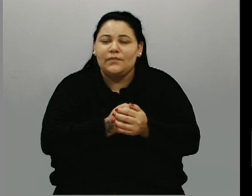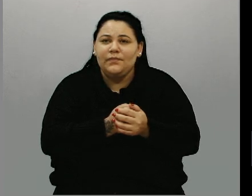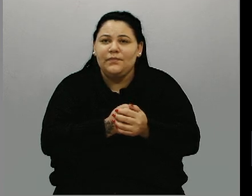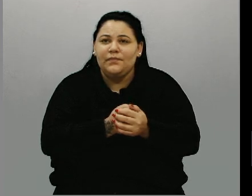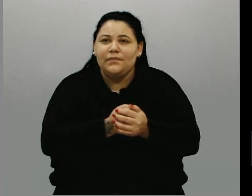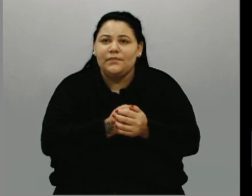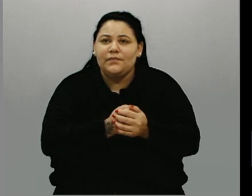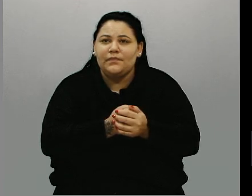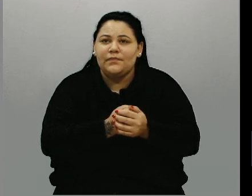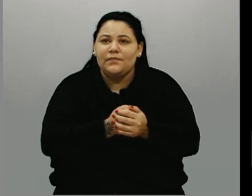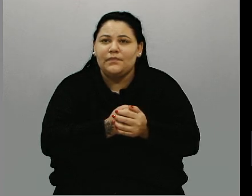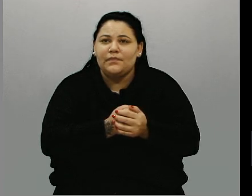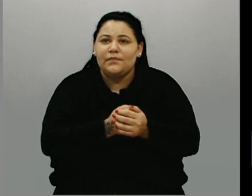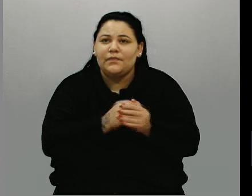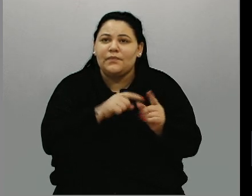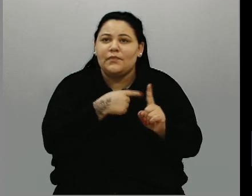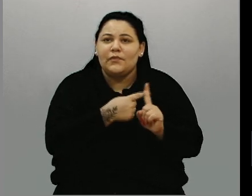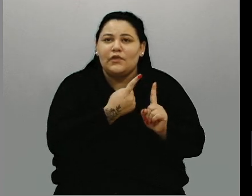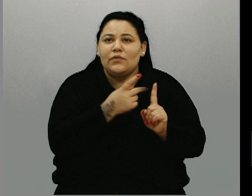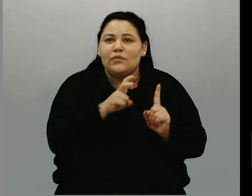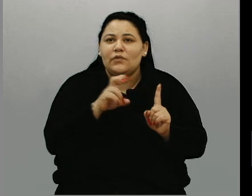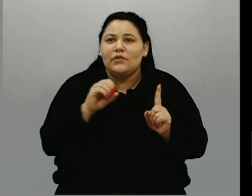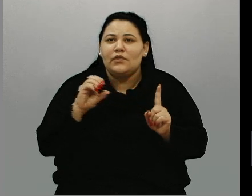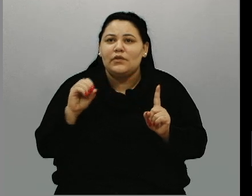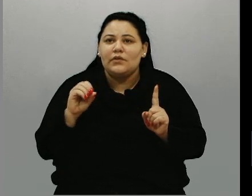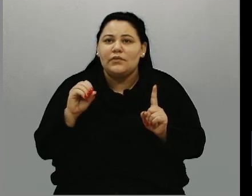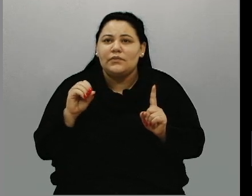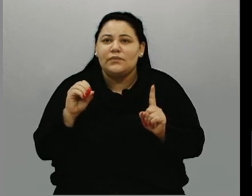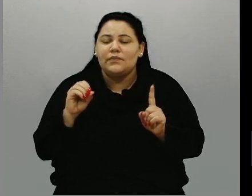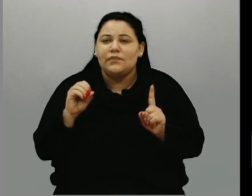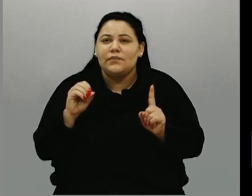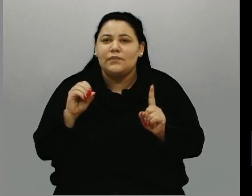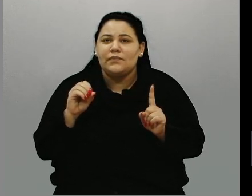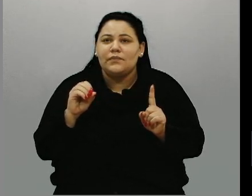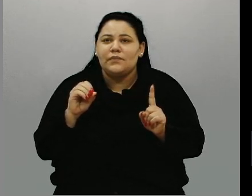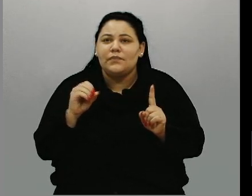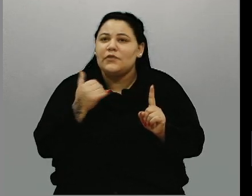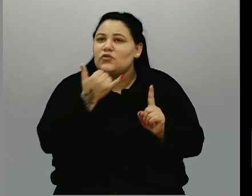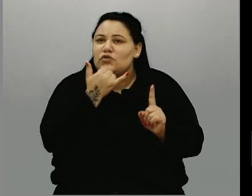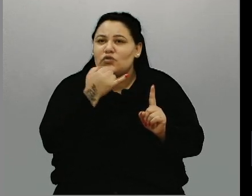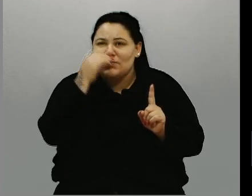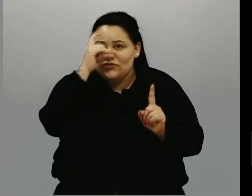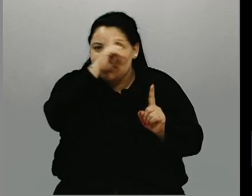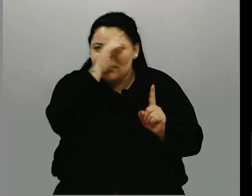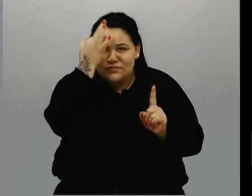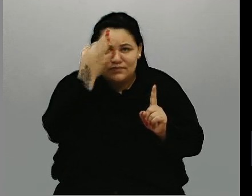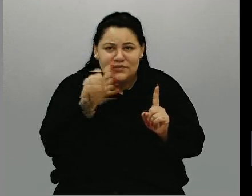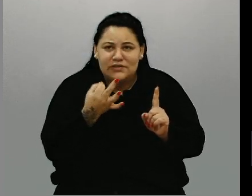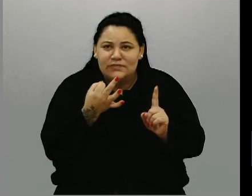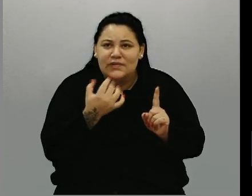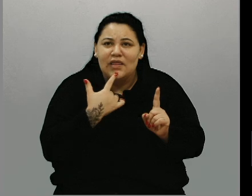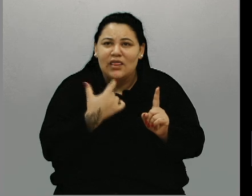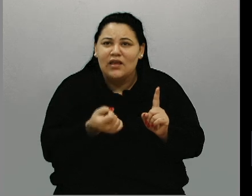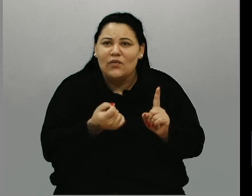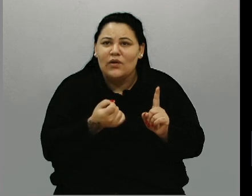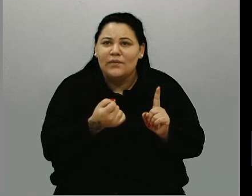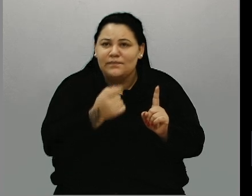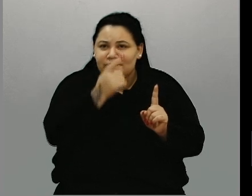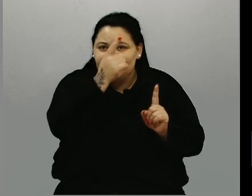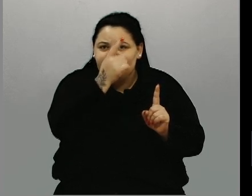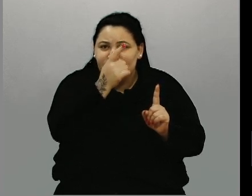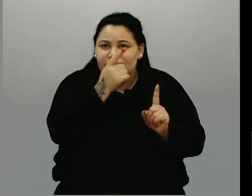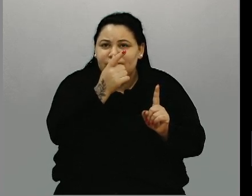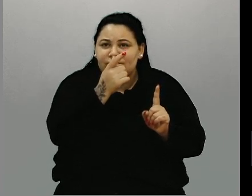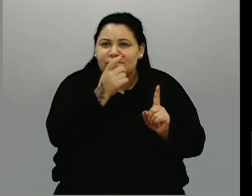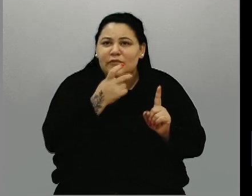Tem mais de 1.500 empresas alemãs, 8 brasileiros aqui no Brasil, né? No plano político, o Brasil é